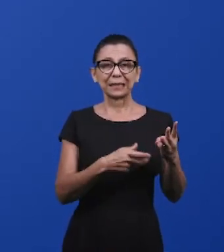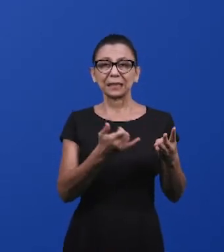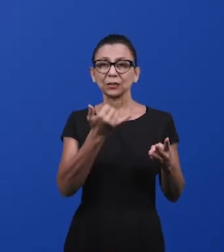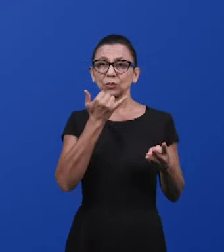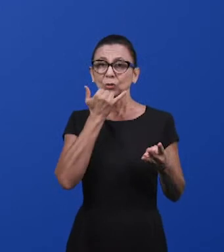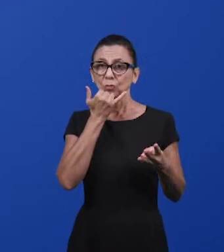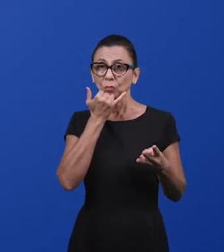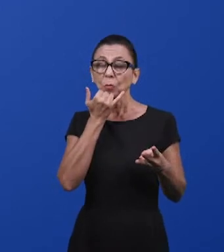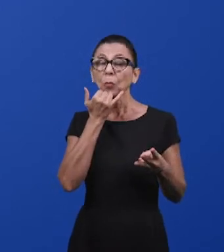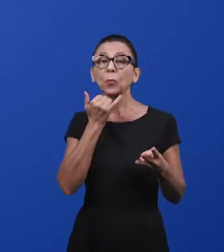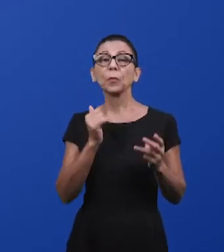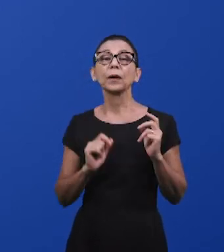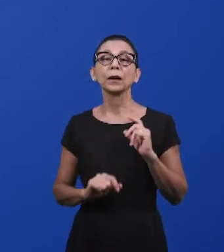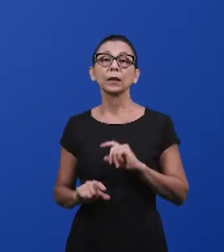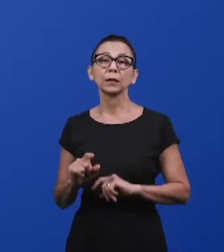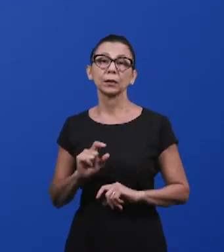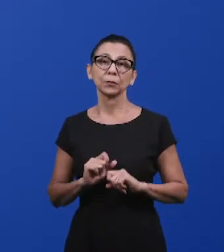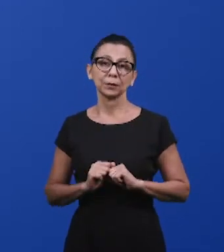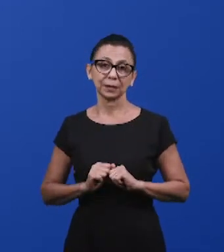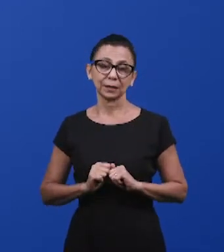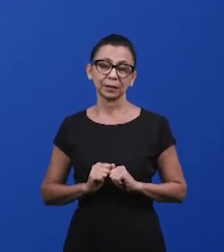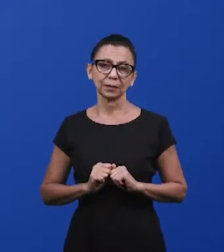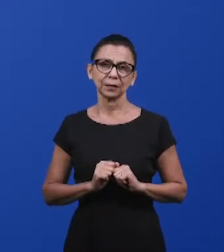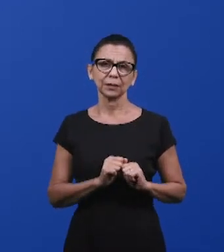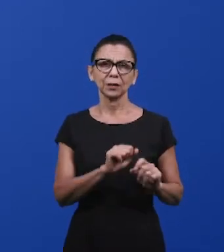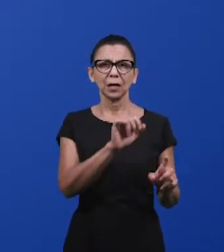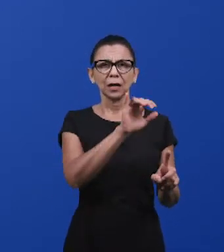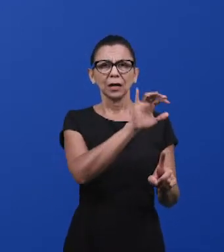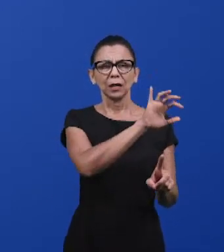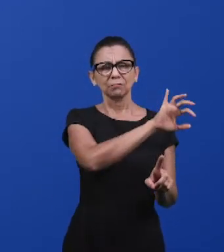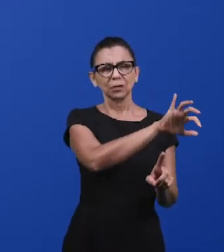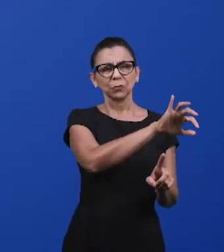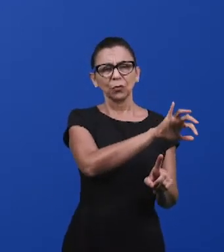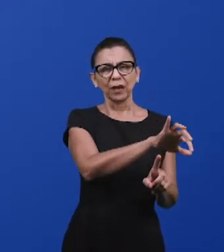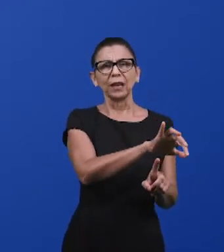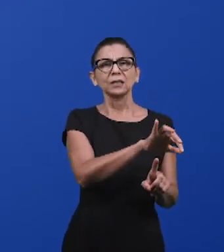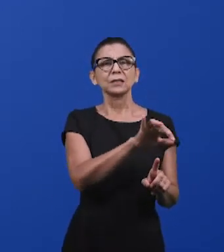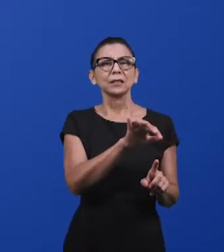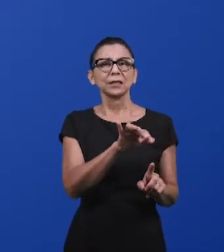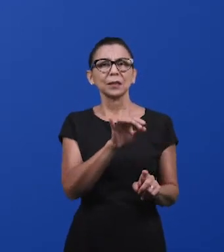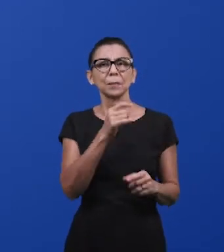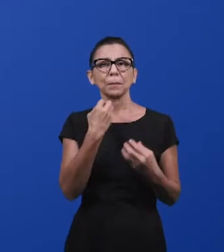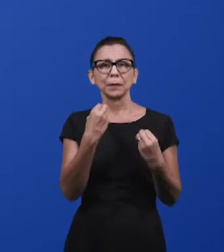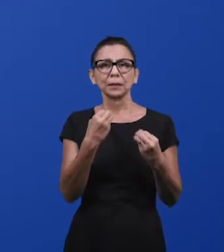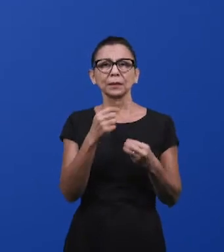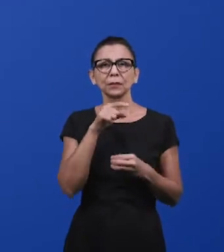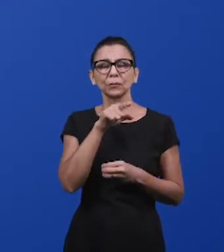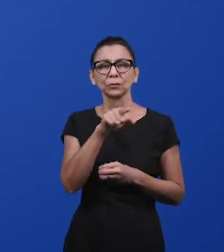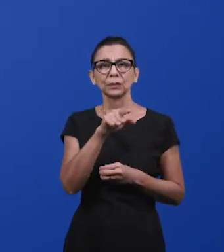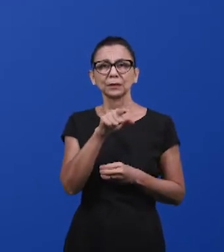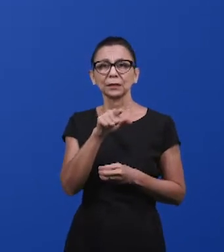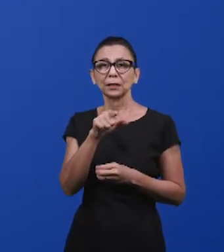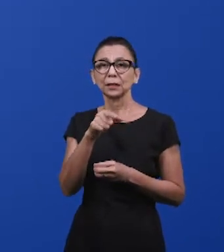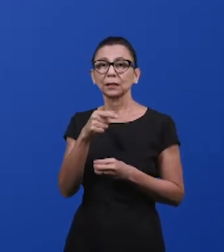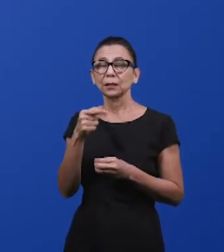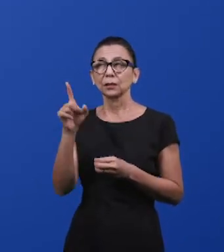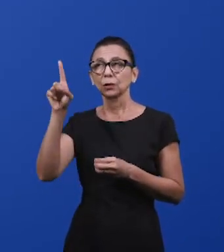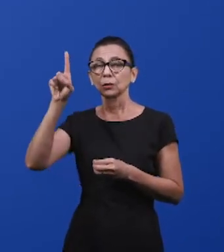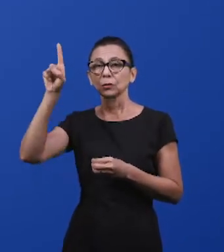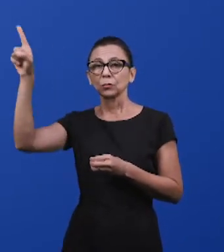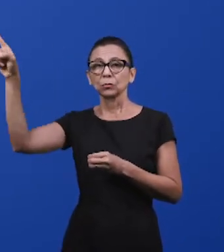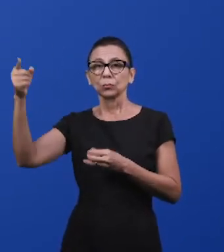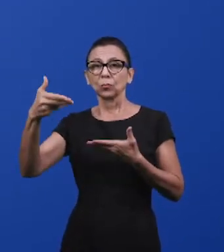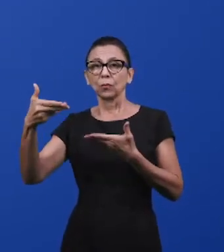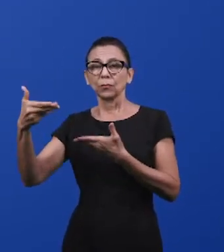consórcio para fazer o homem renunciar ao convite. Podemos relacionar com o que está escrito no livro do Apocalipse, no